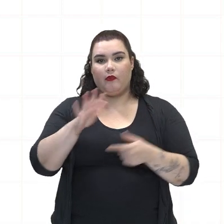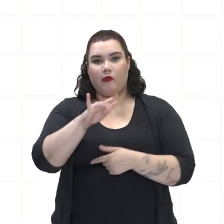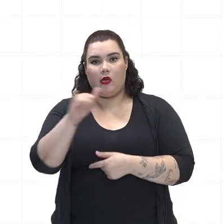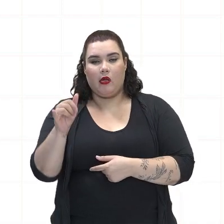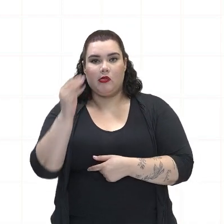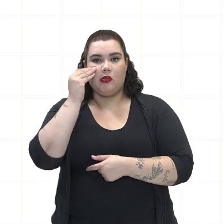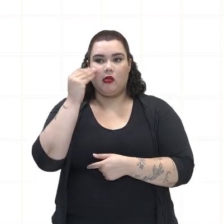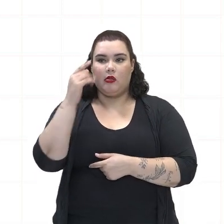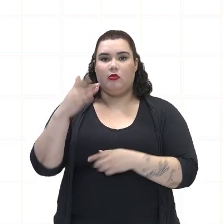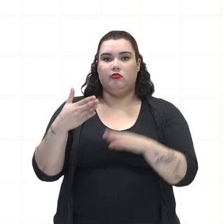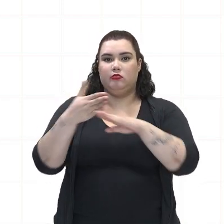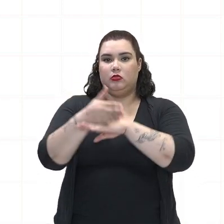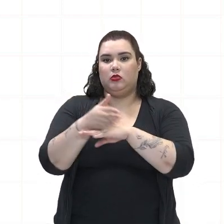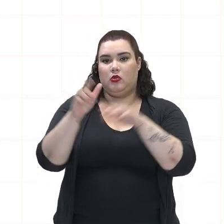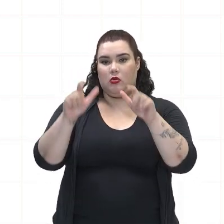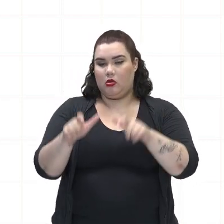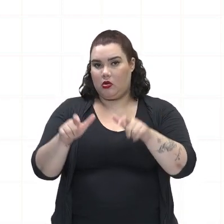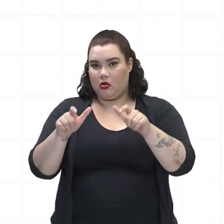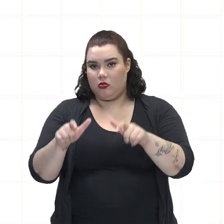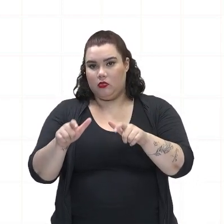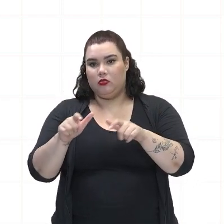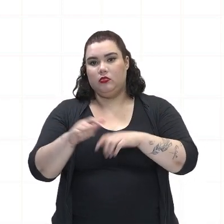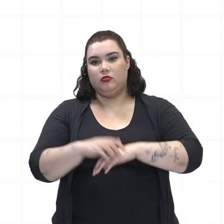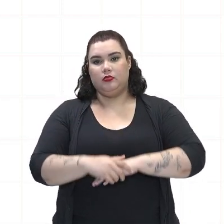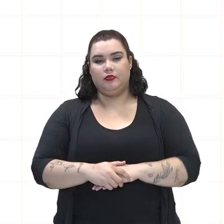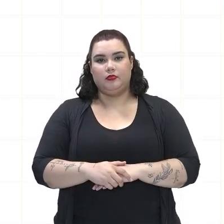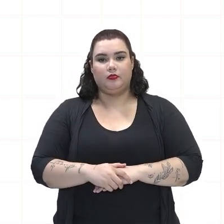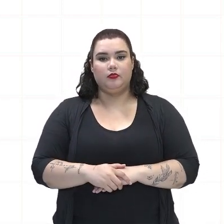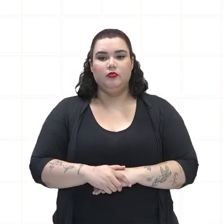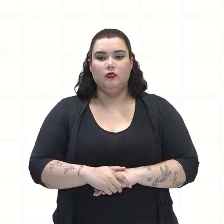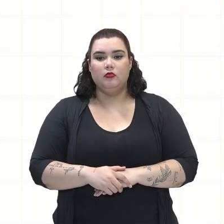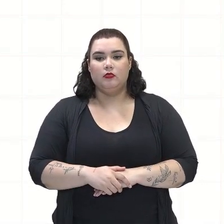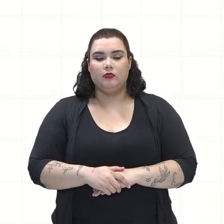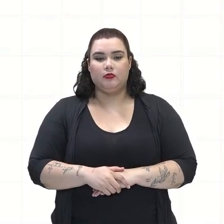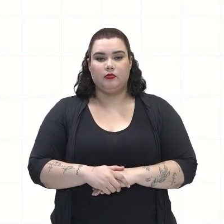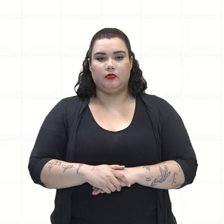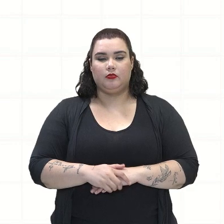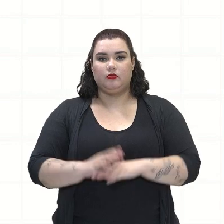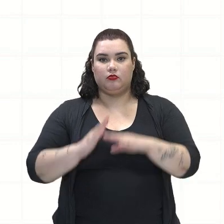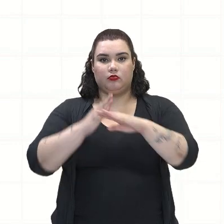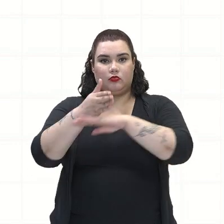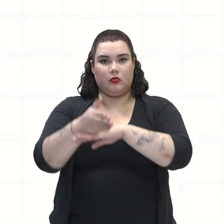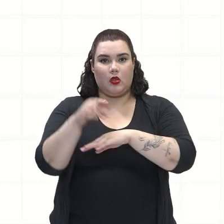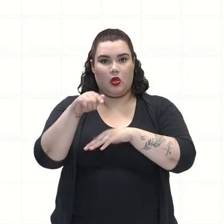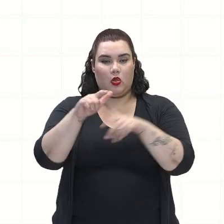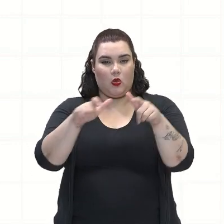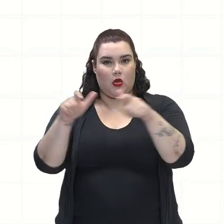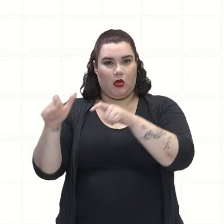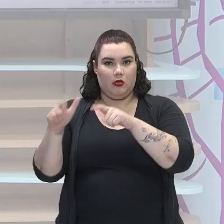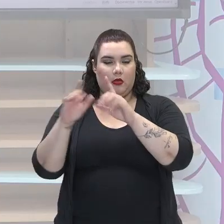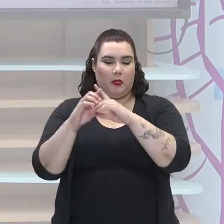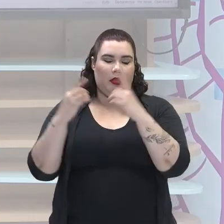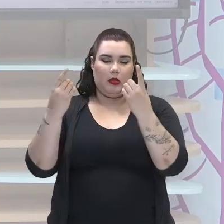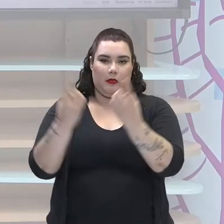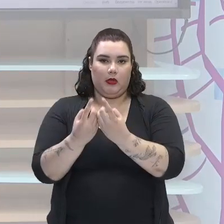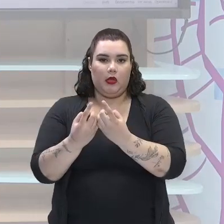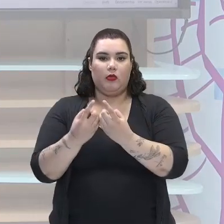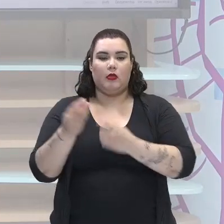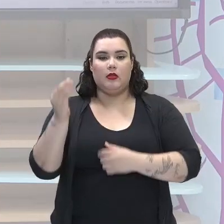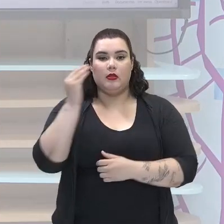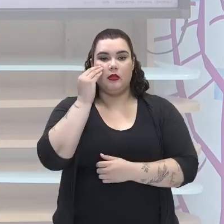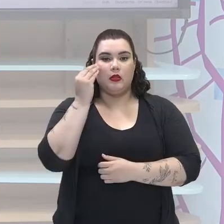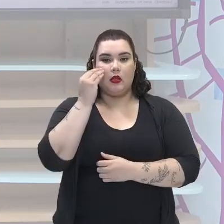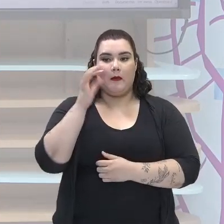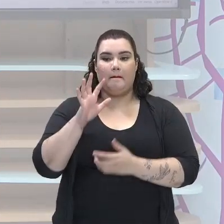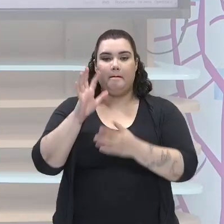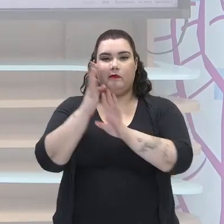aquelas áreas, né? Elas se encaminham para esses departamentos, para esses lugares, né? E elas vão pegar